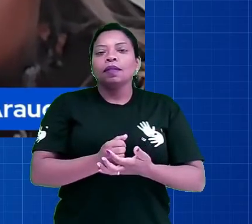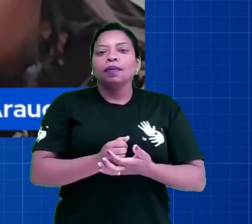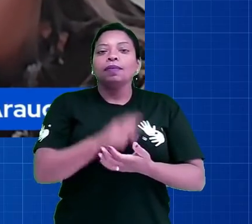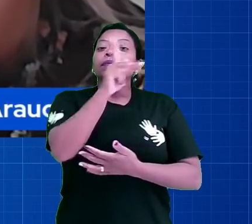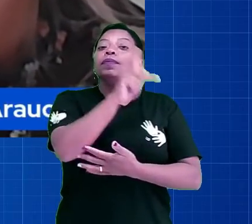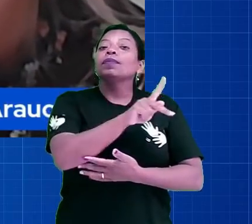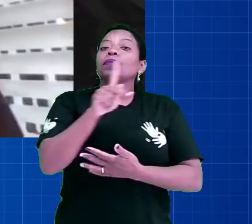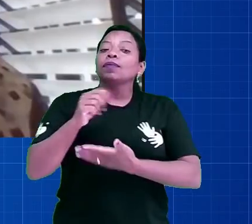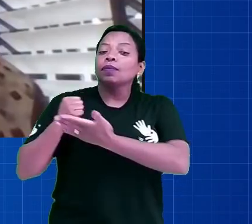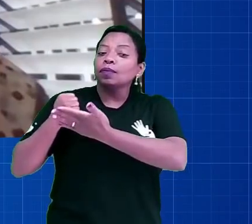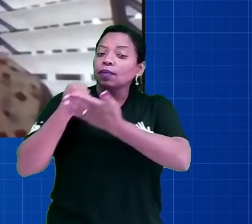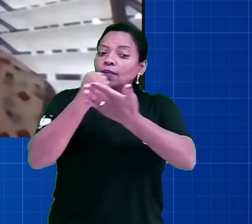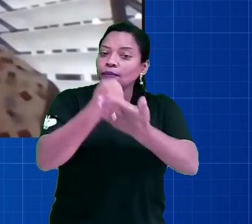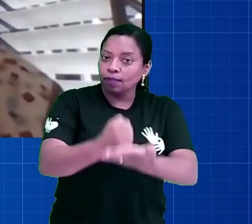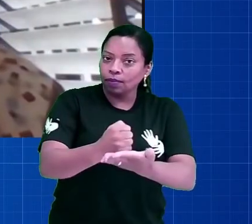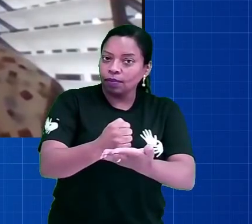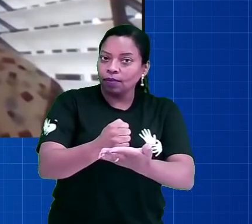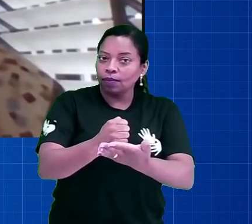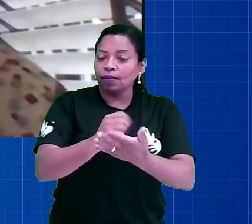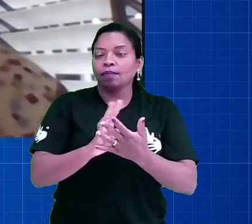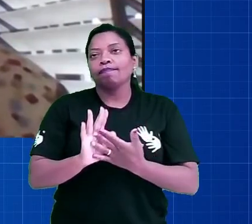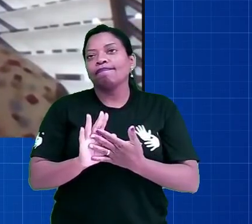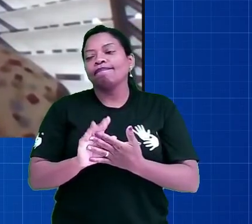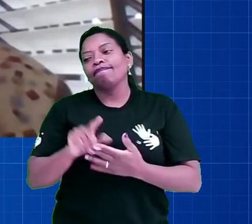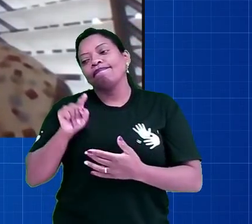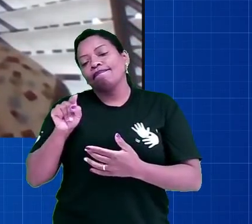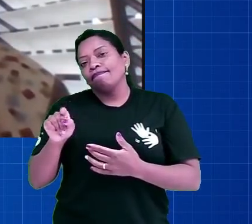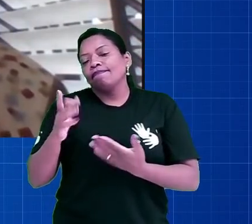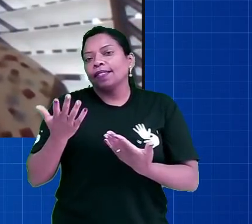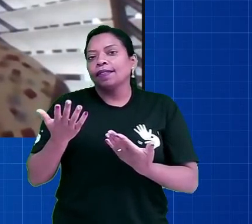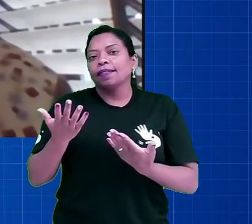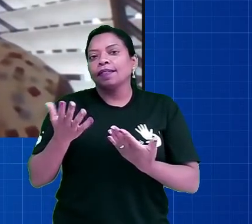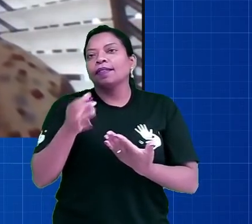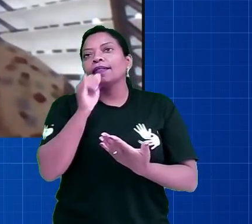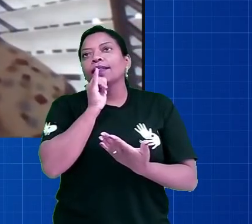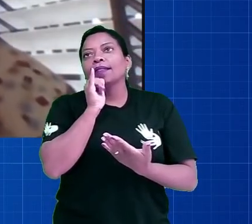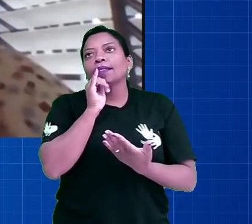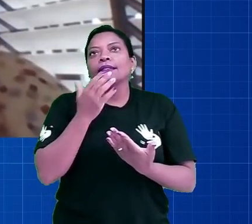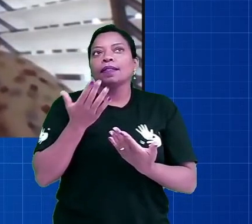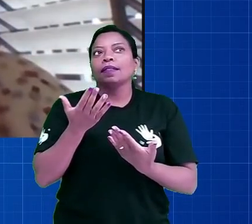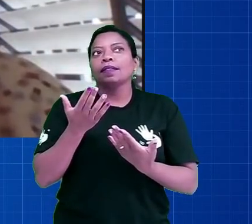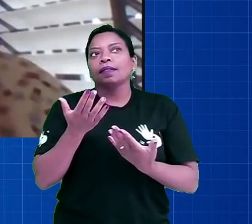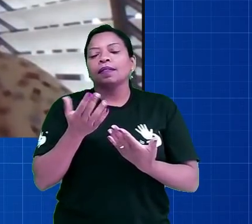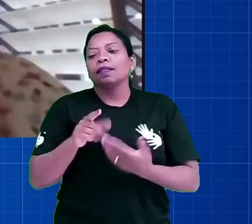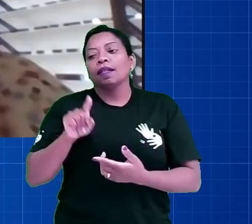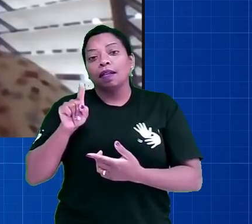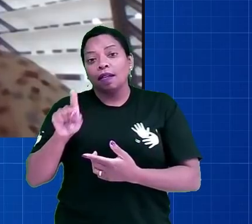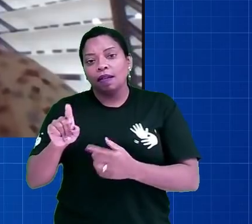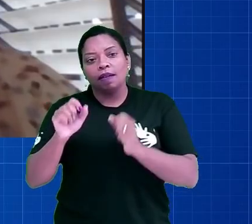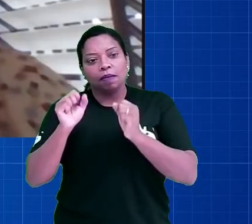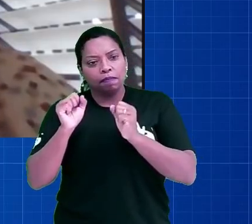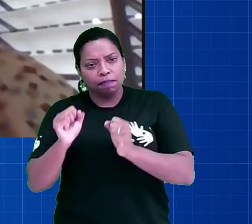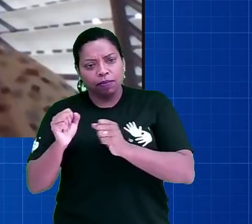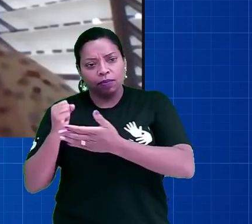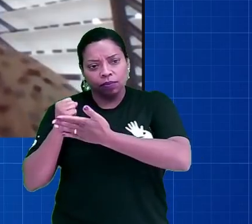professor de apoio como algo que a gente possa dizer, sim, realmente, o professor de